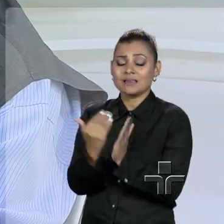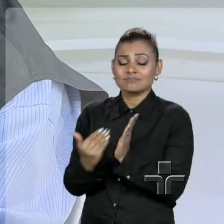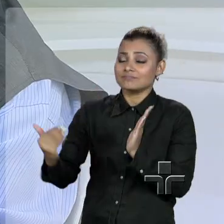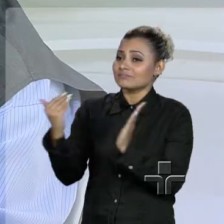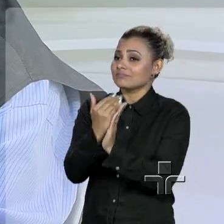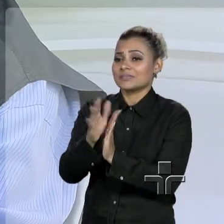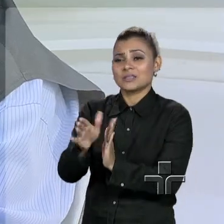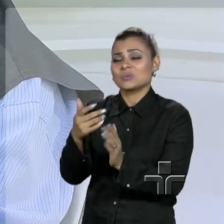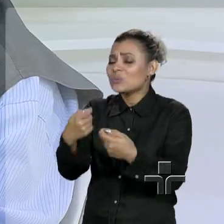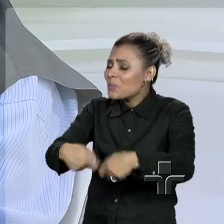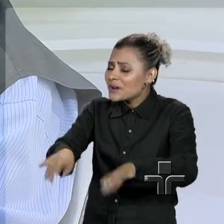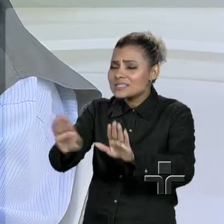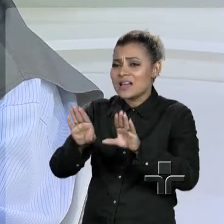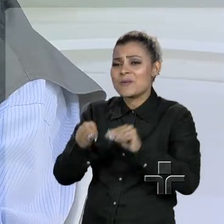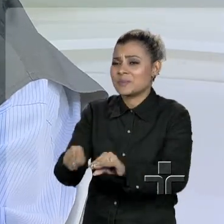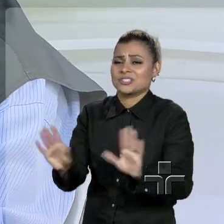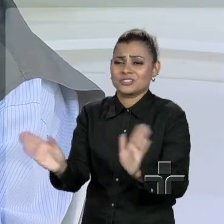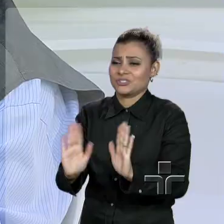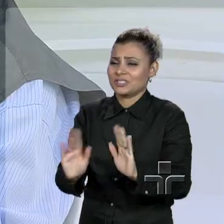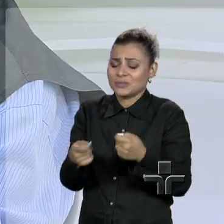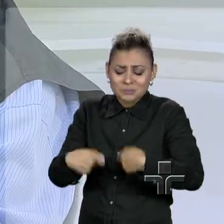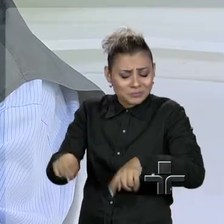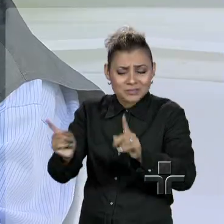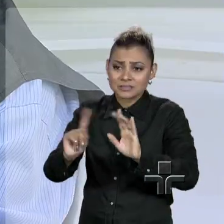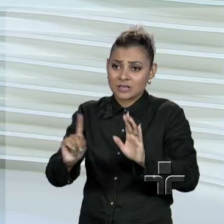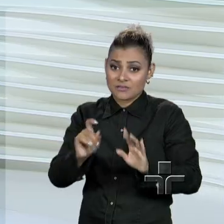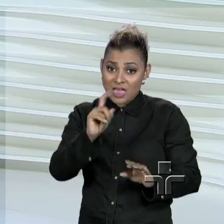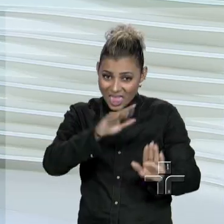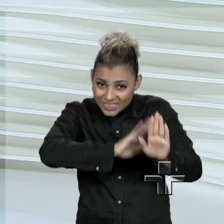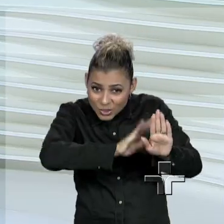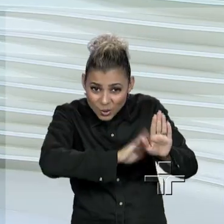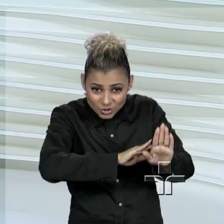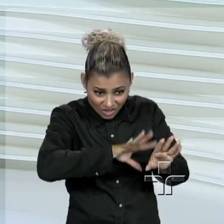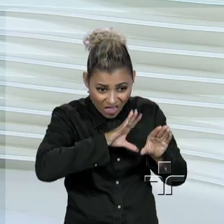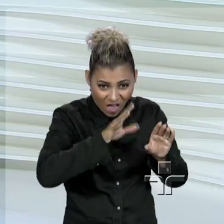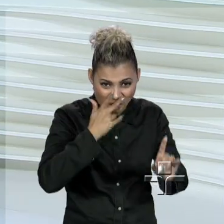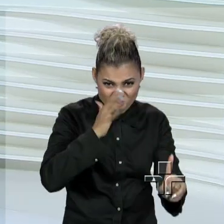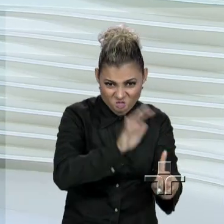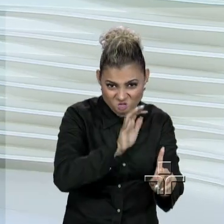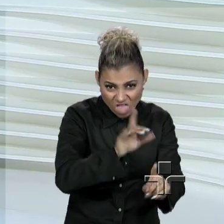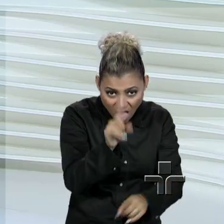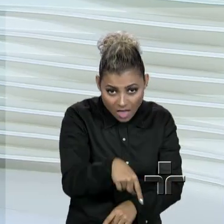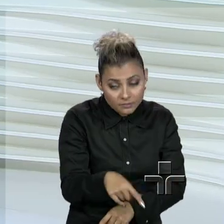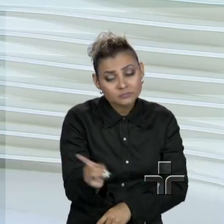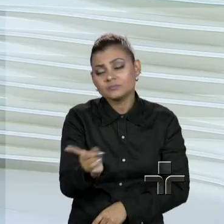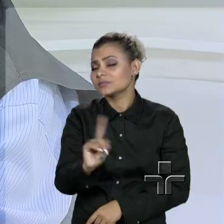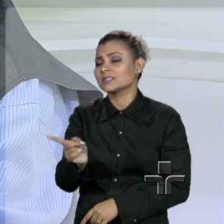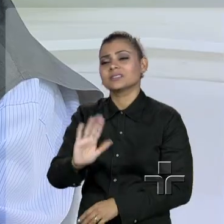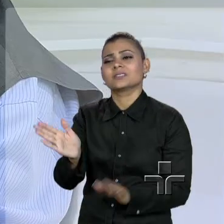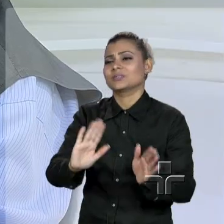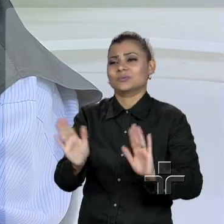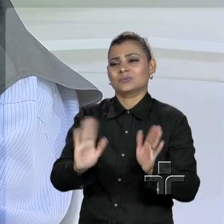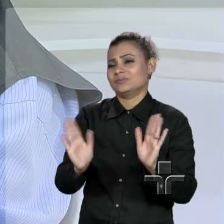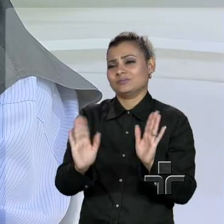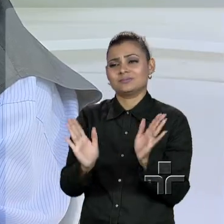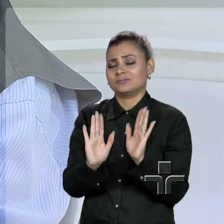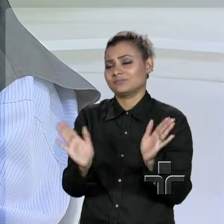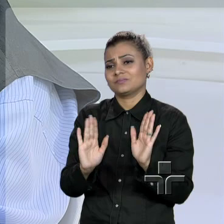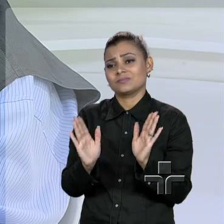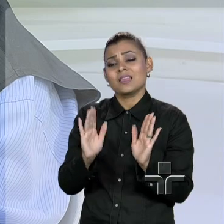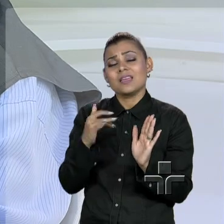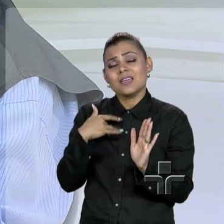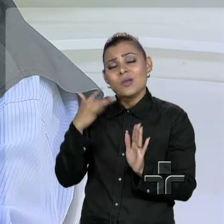mexer nesse negócio. Foi uma coisa ideológica, ministro? Não, não é ideológico. Na verdade, eu acho o